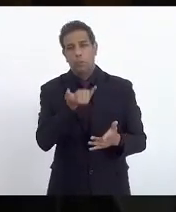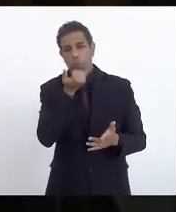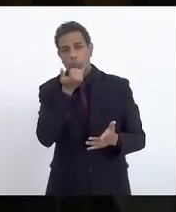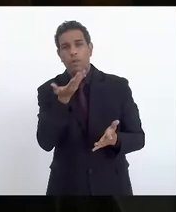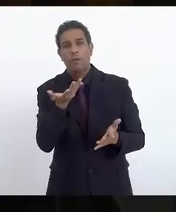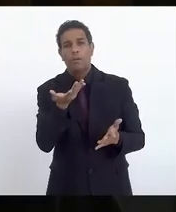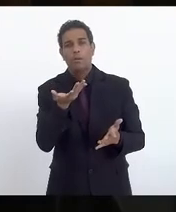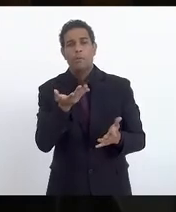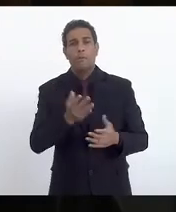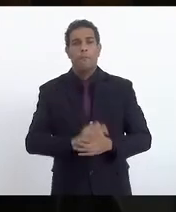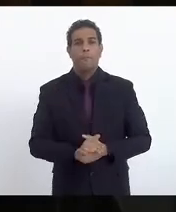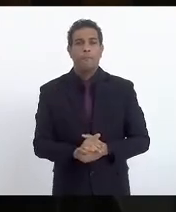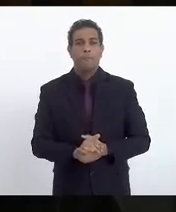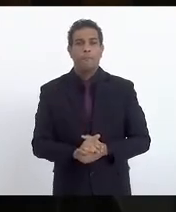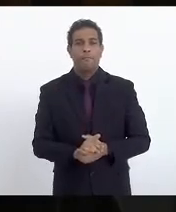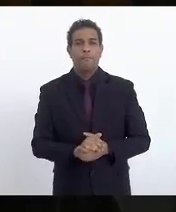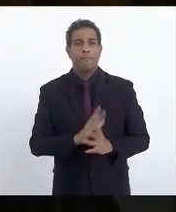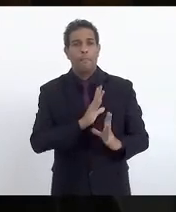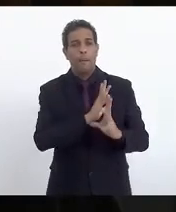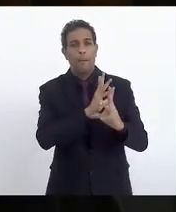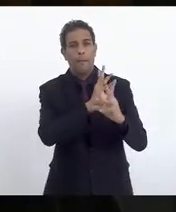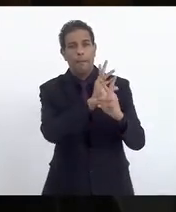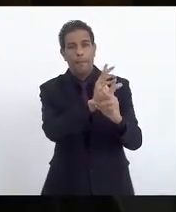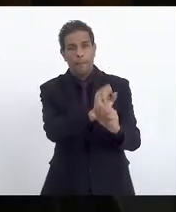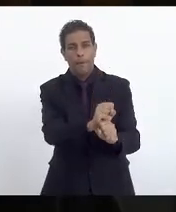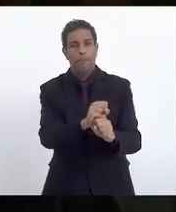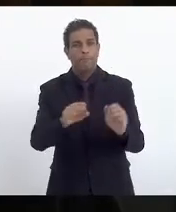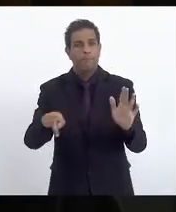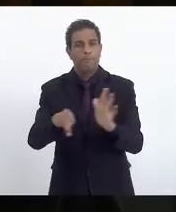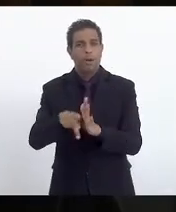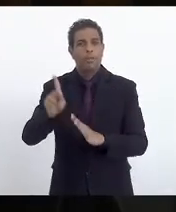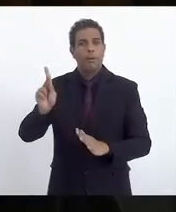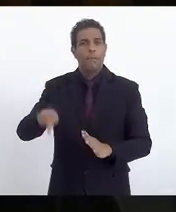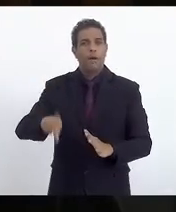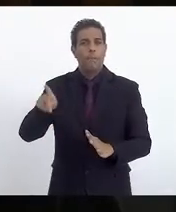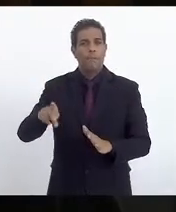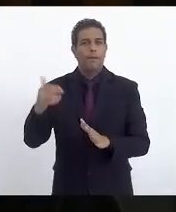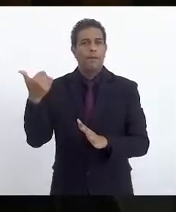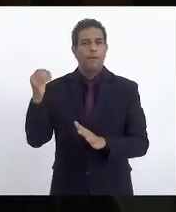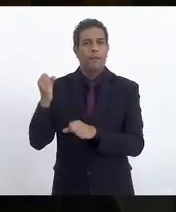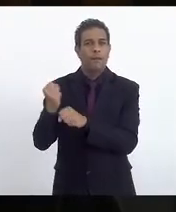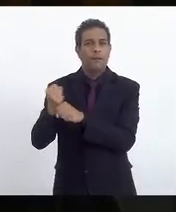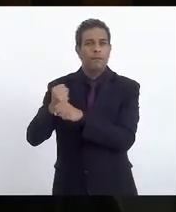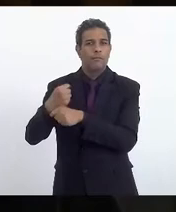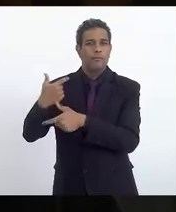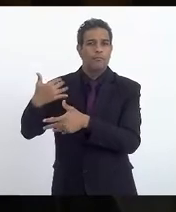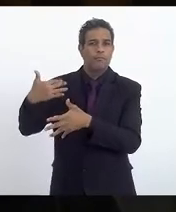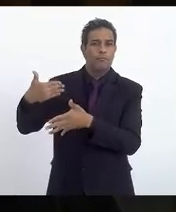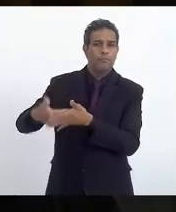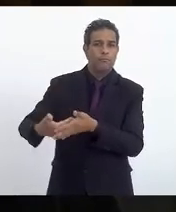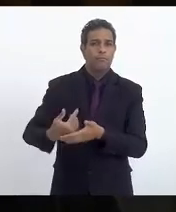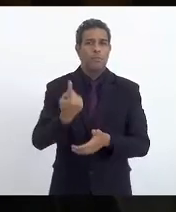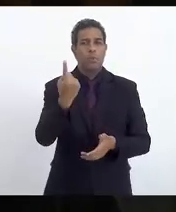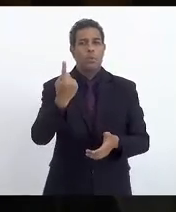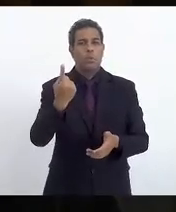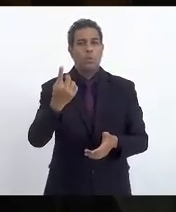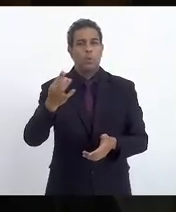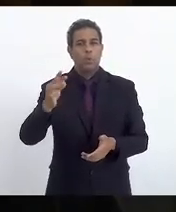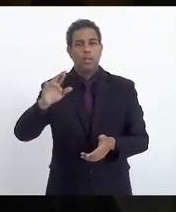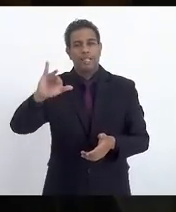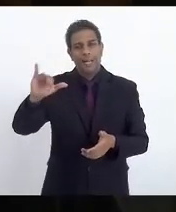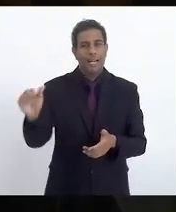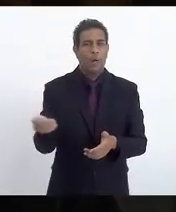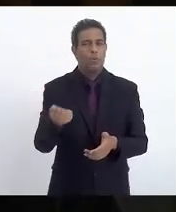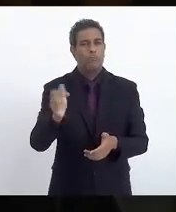desculpe com o faturamento bruto da empresa em 10 anos foi um trilhão de reais